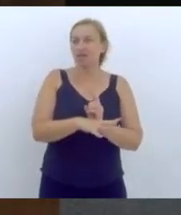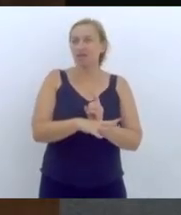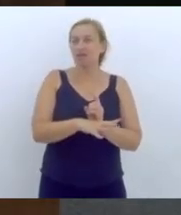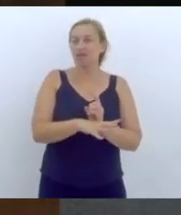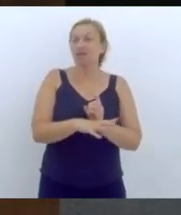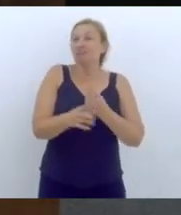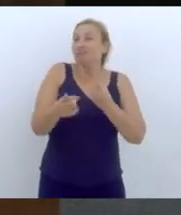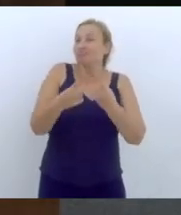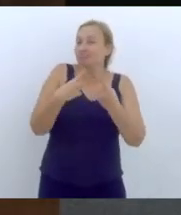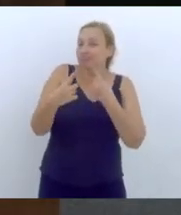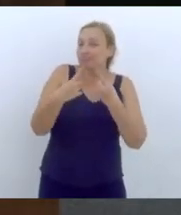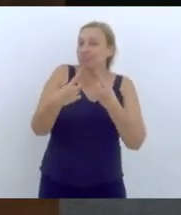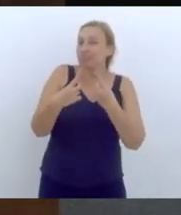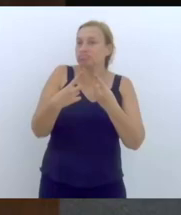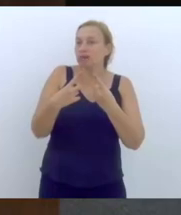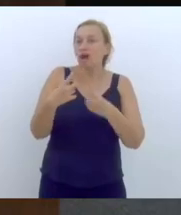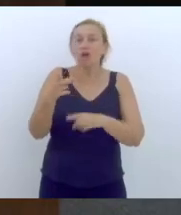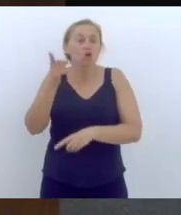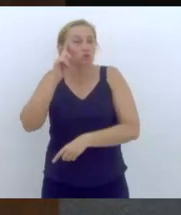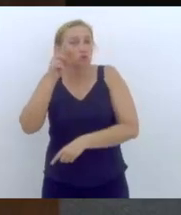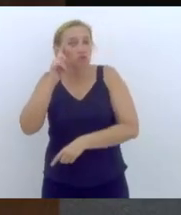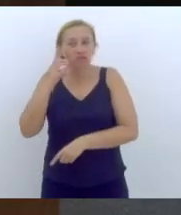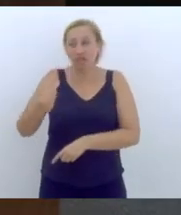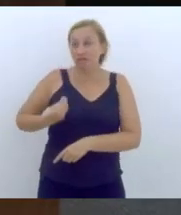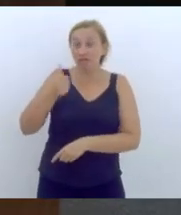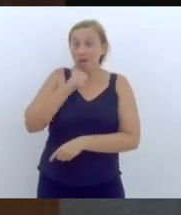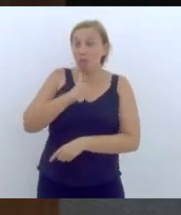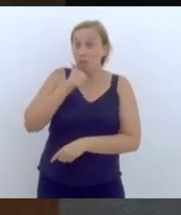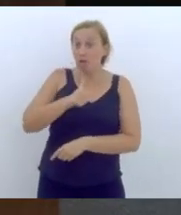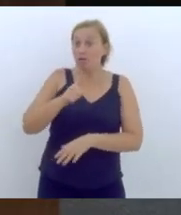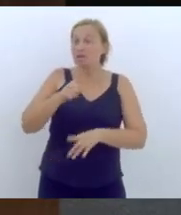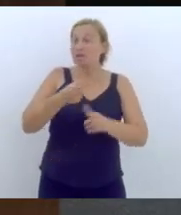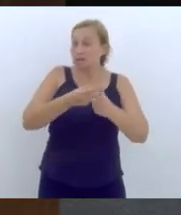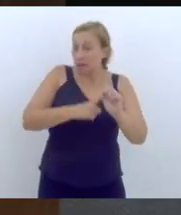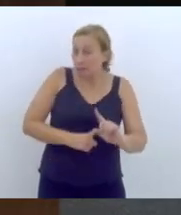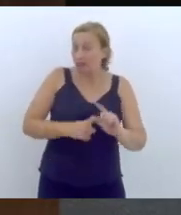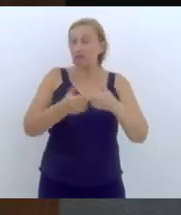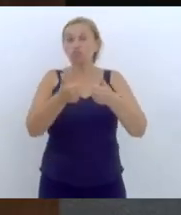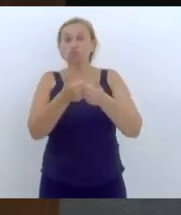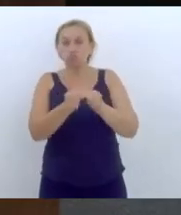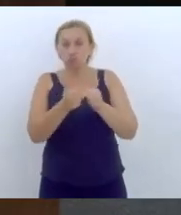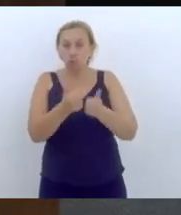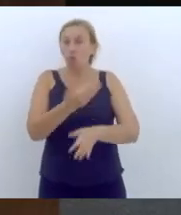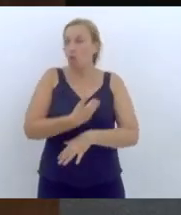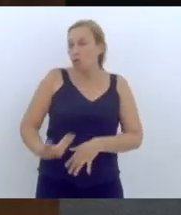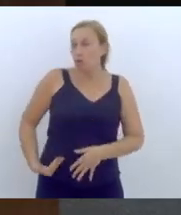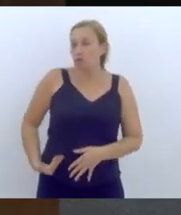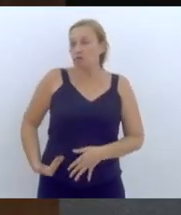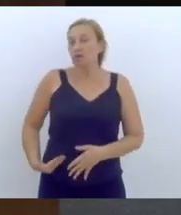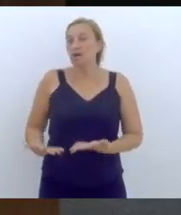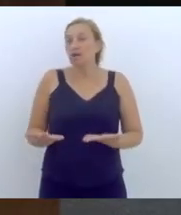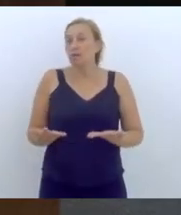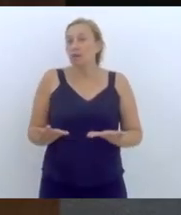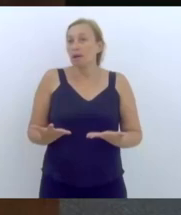um debate que é cotidiano na vida daquelas mulheres que dependem do transporte público para se